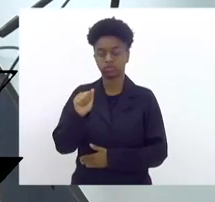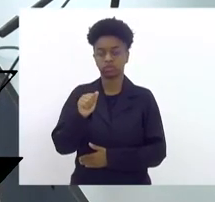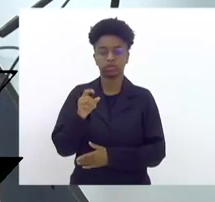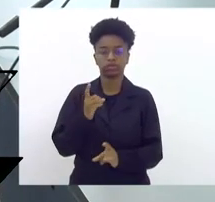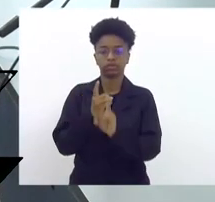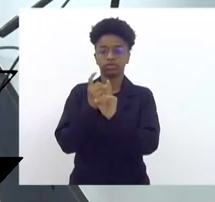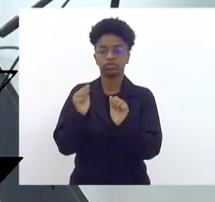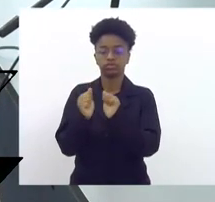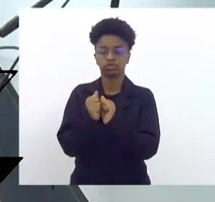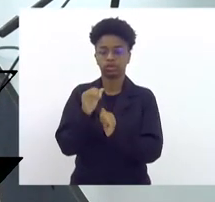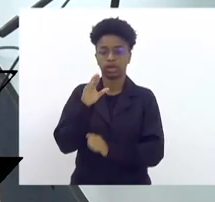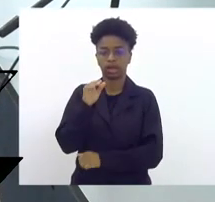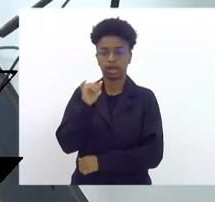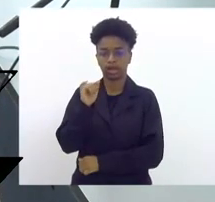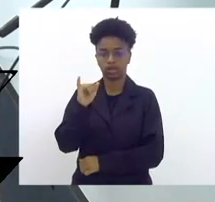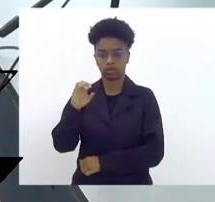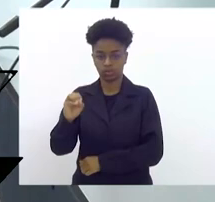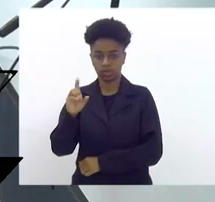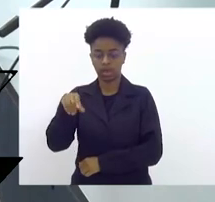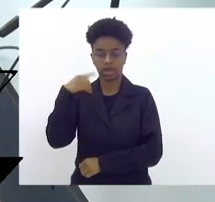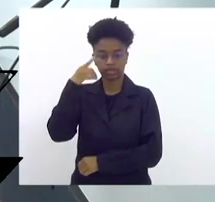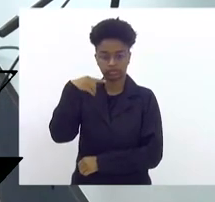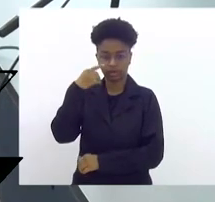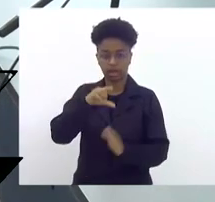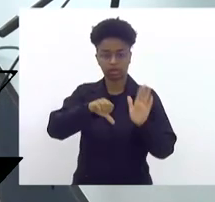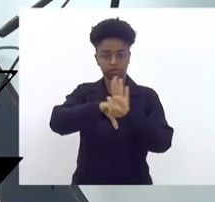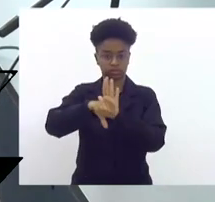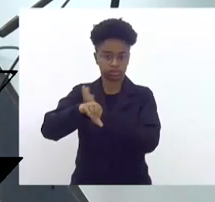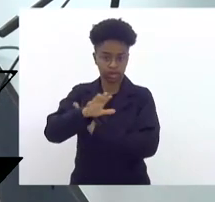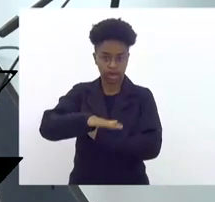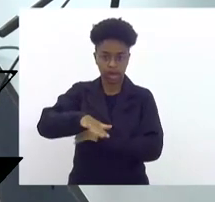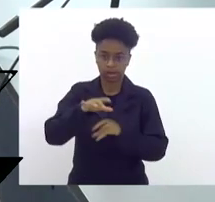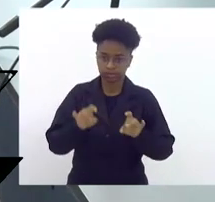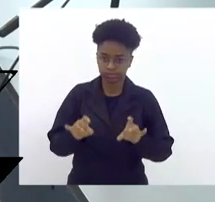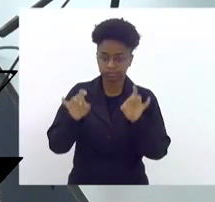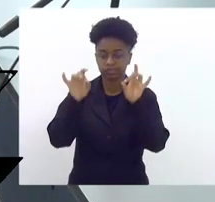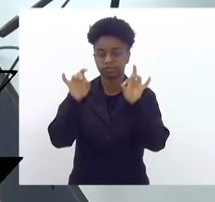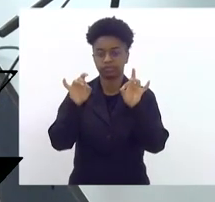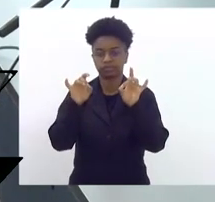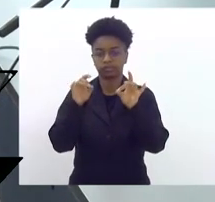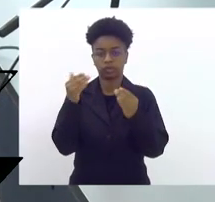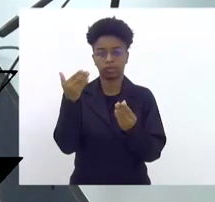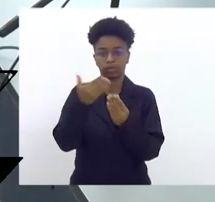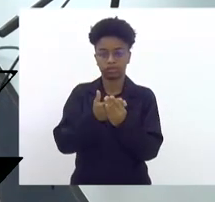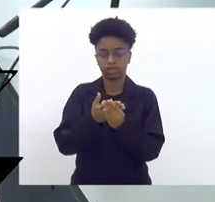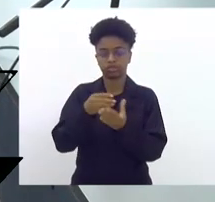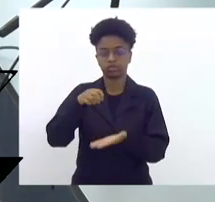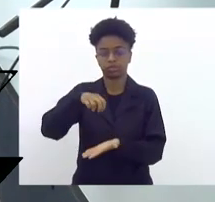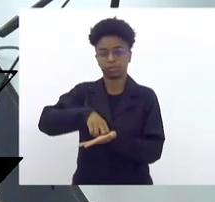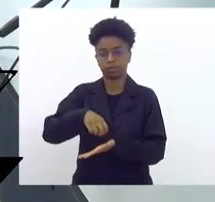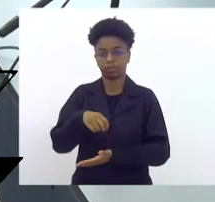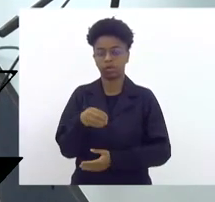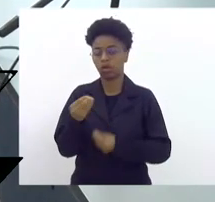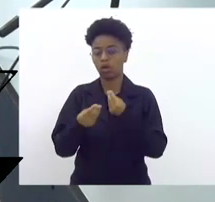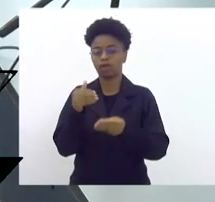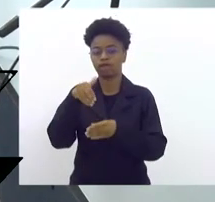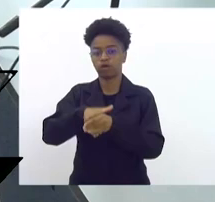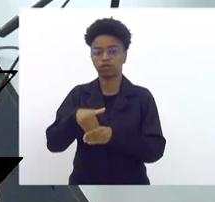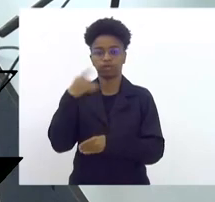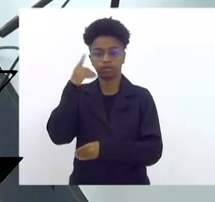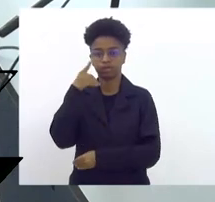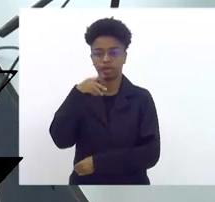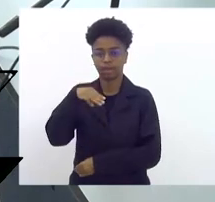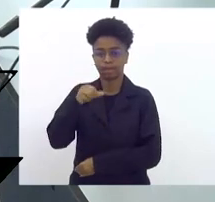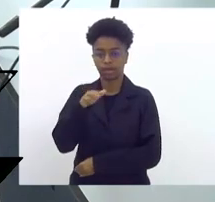Caio Badaró Macena advogado criminalista especialista em processo penal como vota Deputado